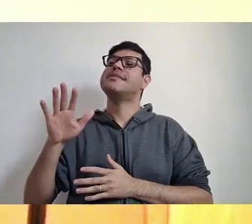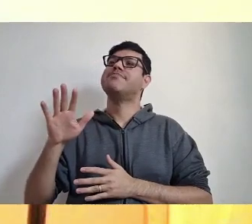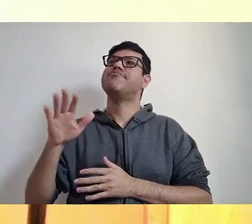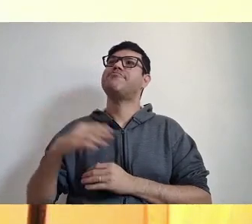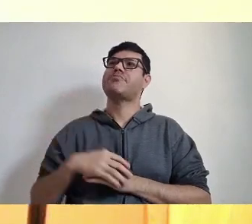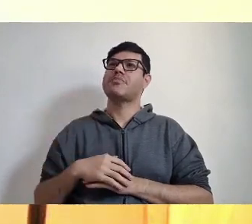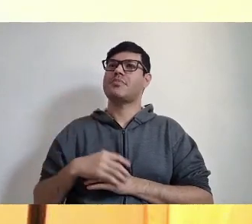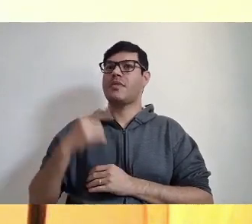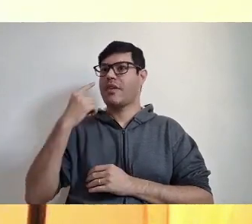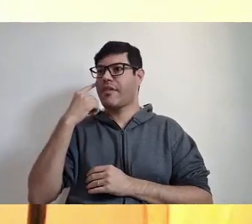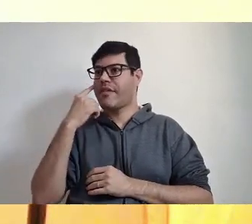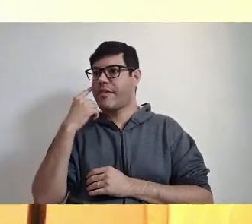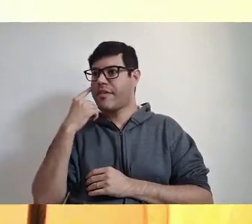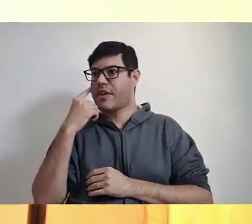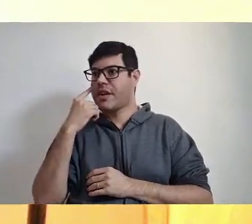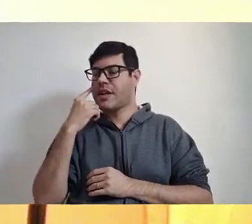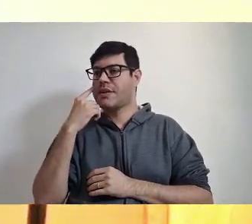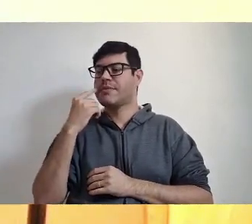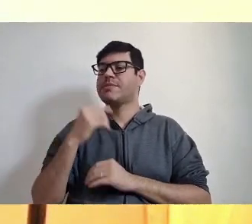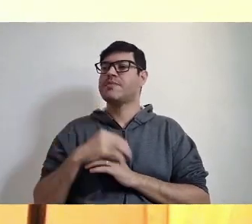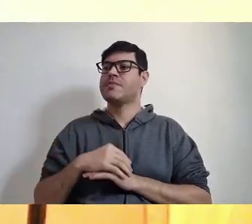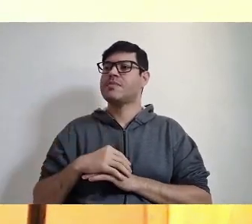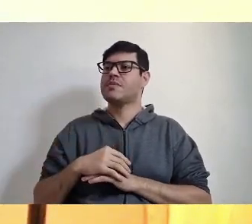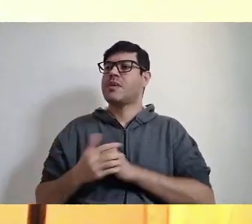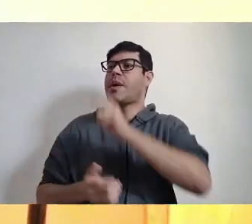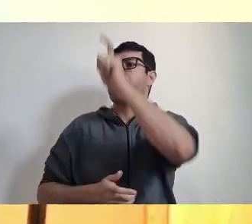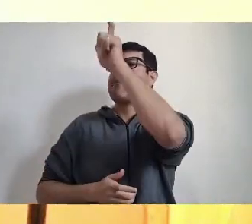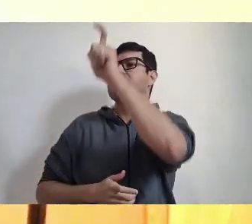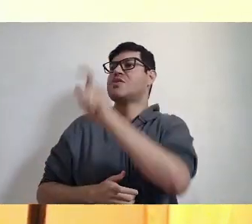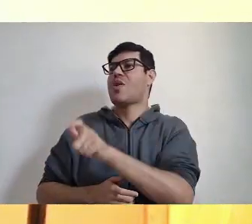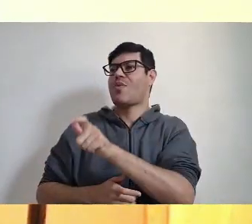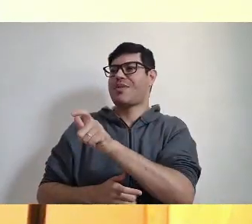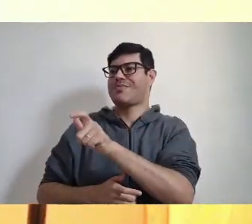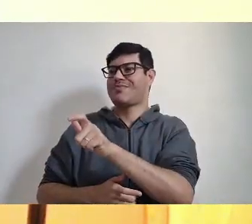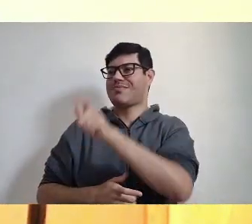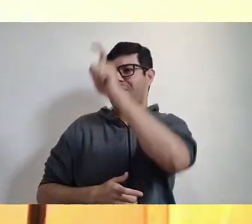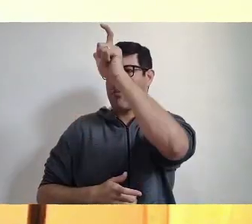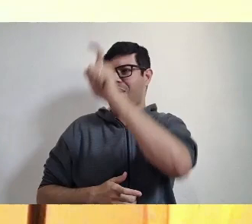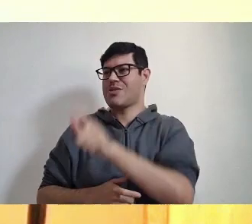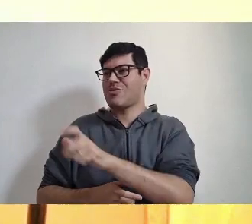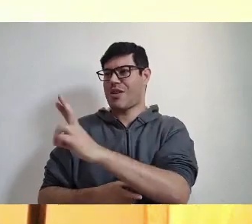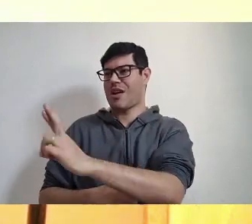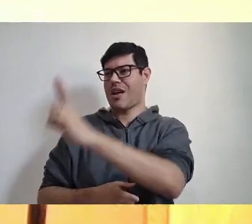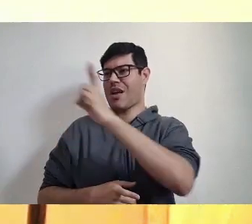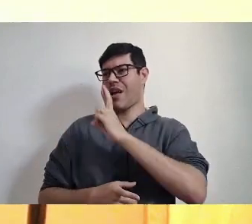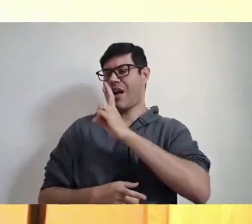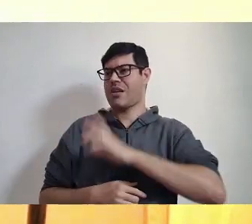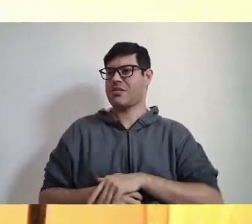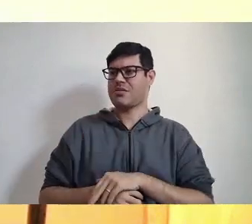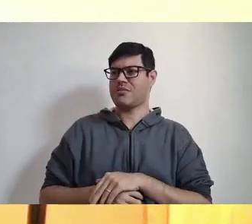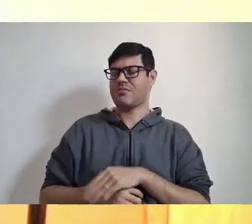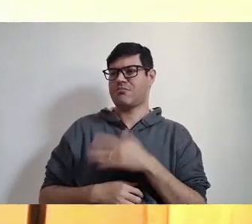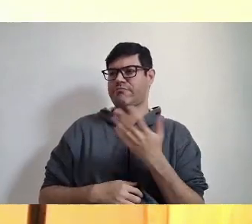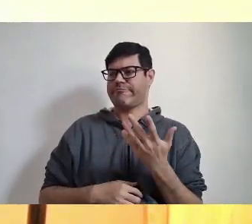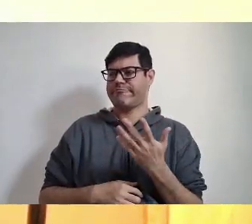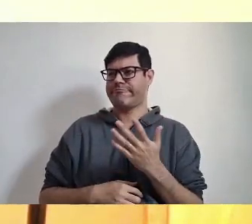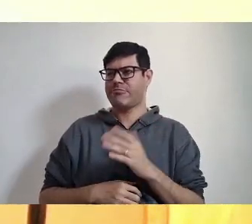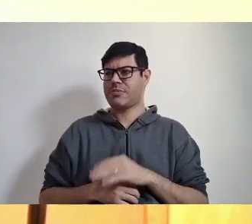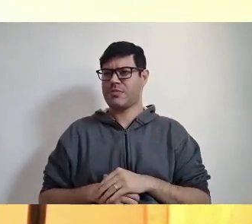assim, para mim, nunca falo para os outros, o perfil da pessoa. Uhum. Se a pessoa tem uma